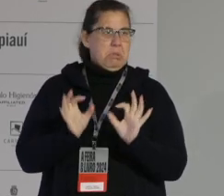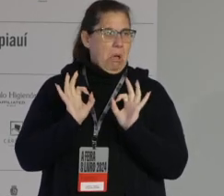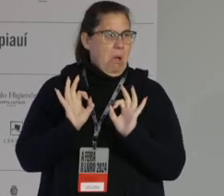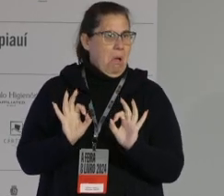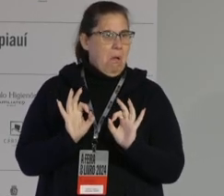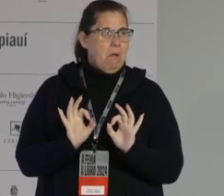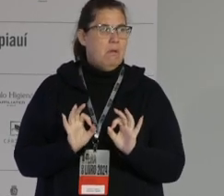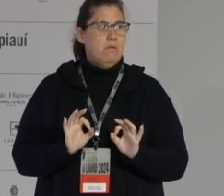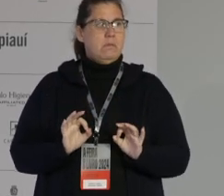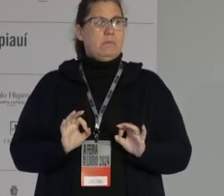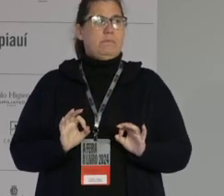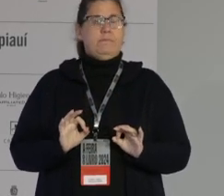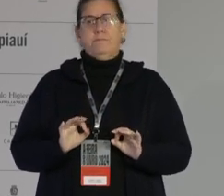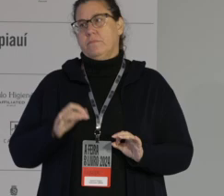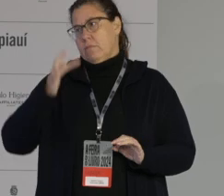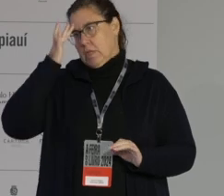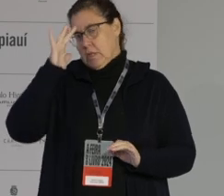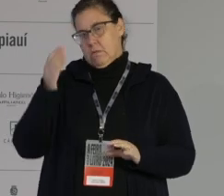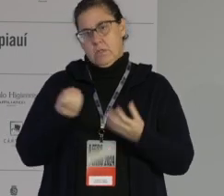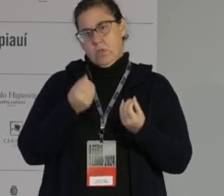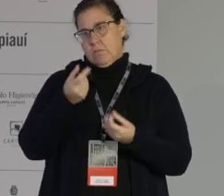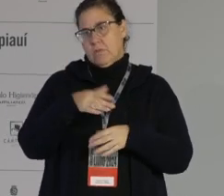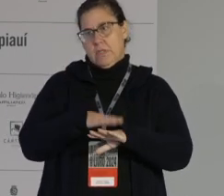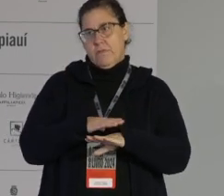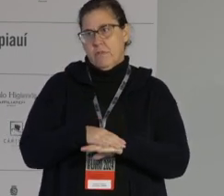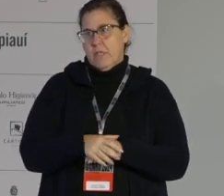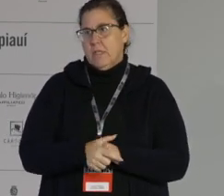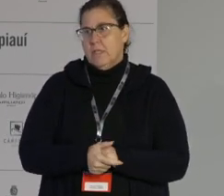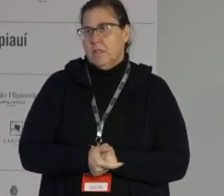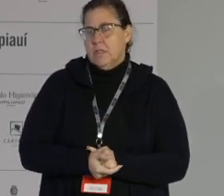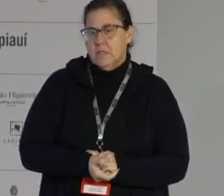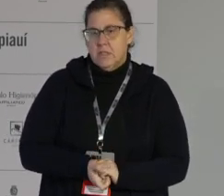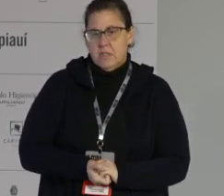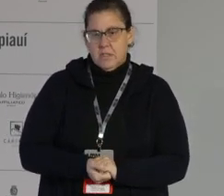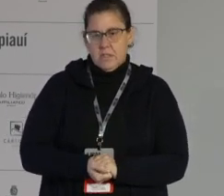sofisticadas assim, que eu não sei como que você faz, mas conta.